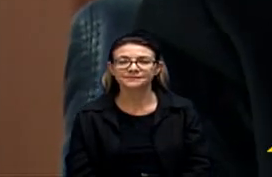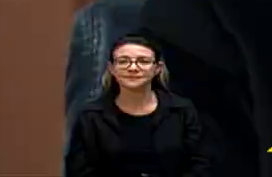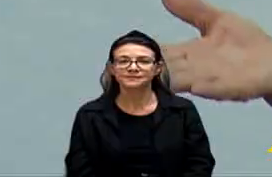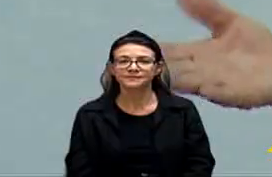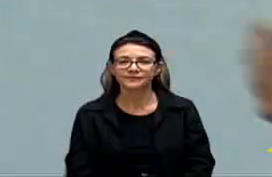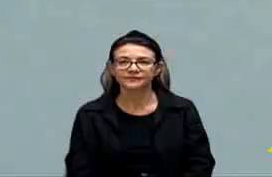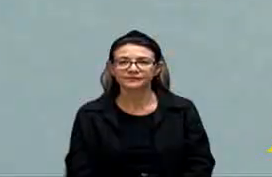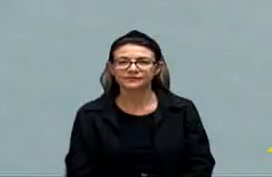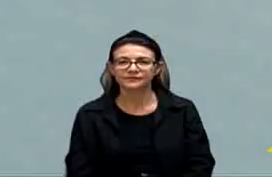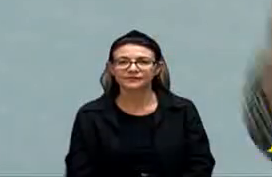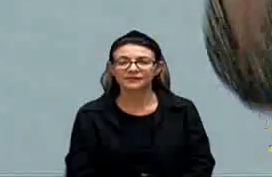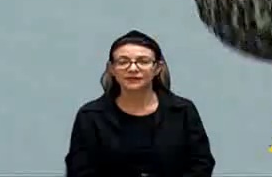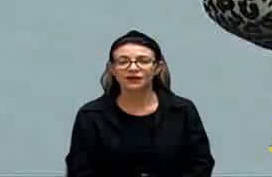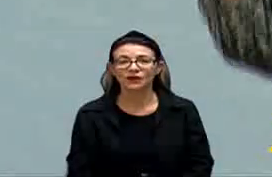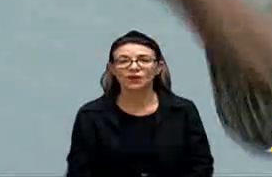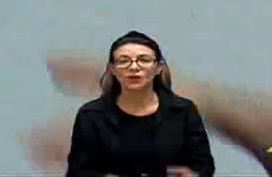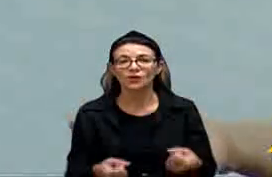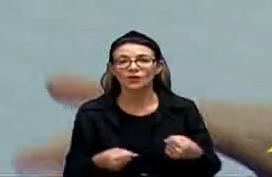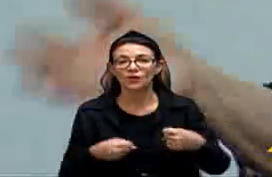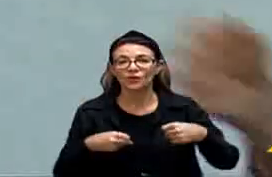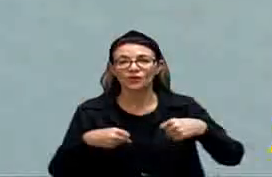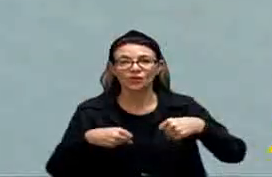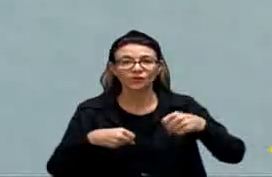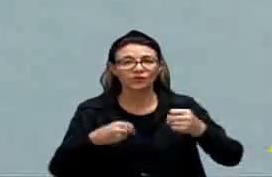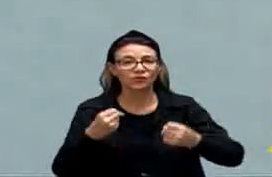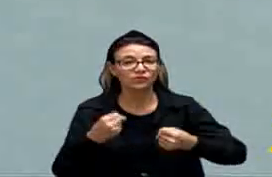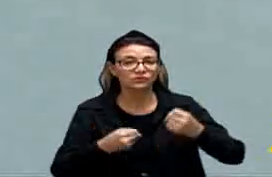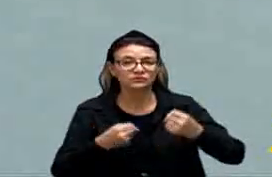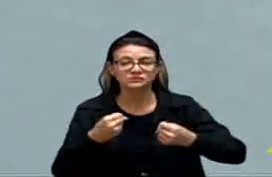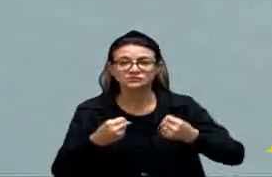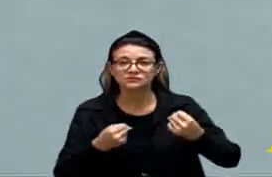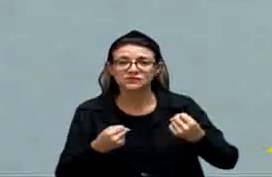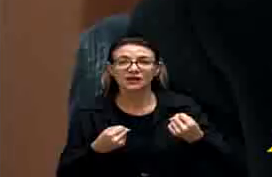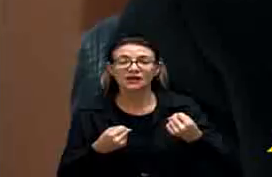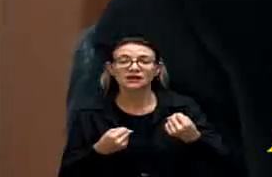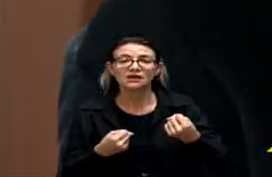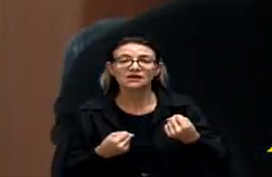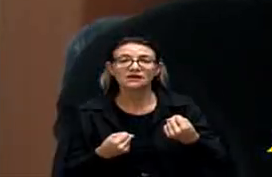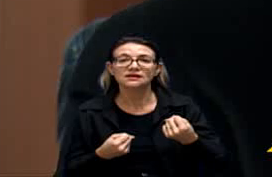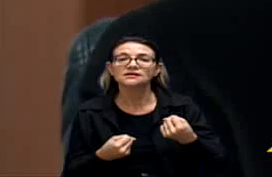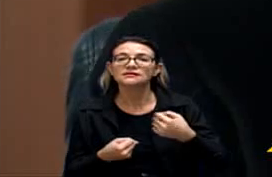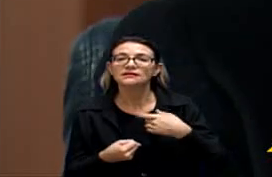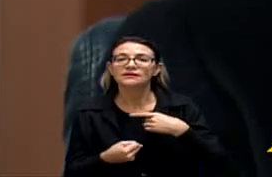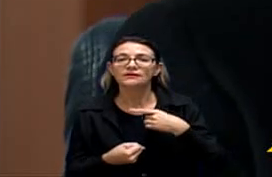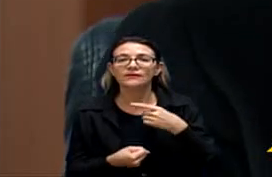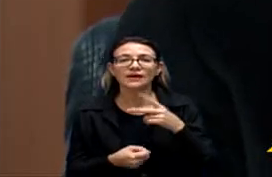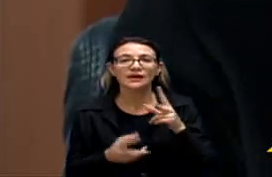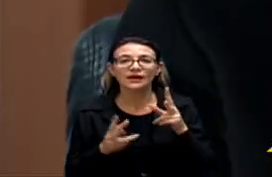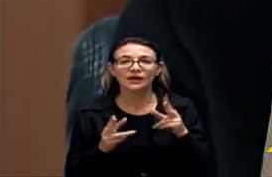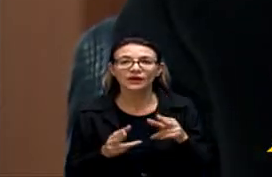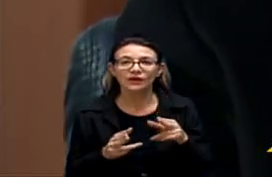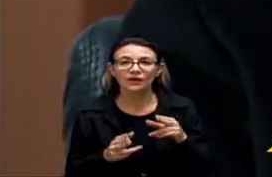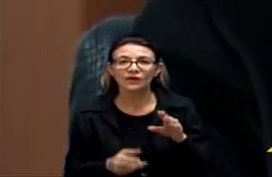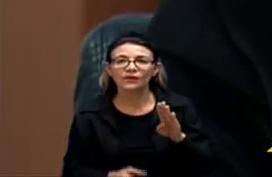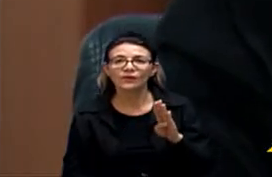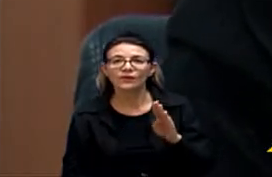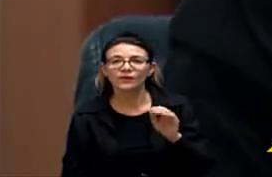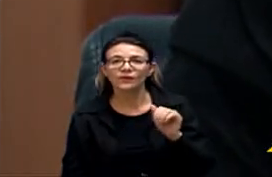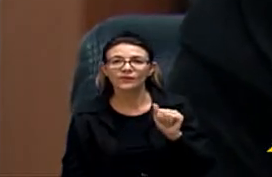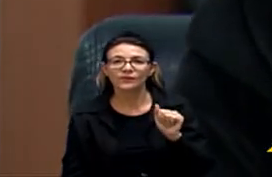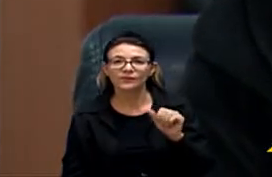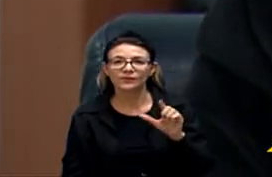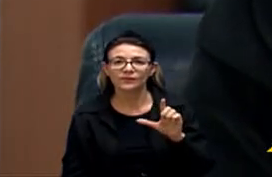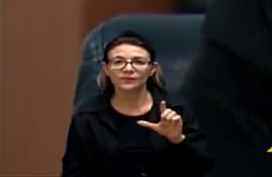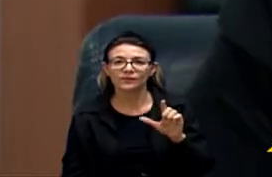veículo que solta muita fumaça o veículo que faz muito barulho qualquer um são aparelhos que vão detectar igual o bafômetro perfeito o cara foi pego numa blitz